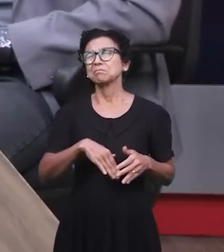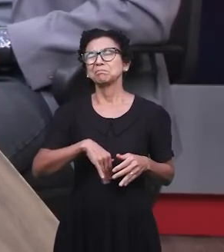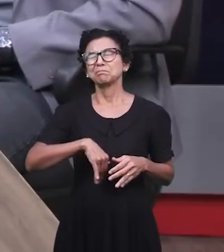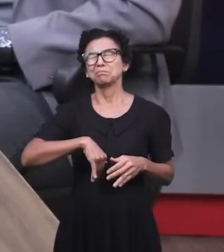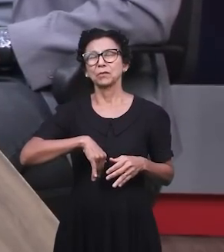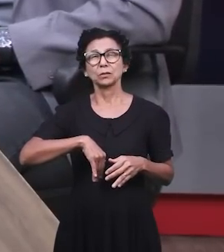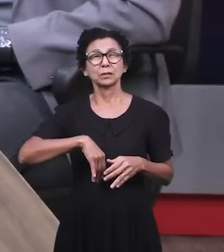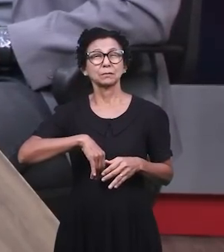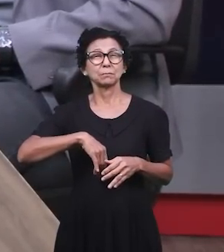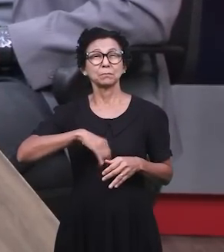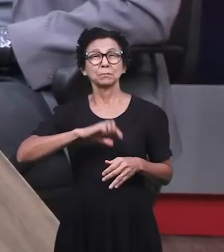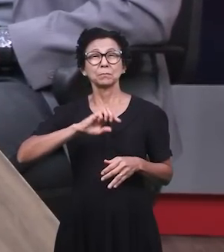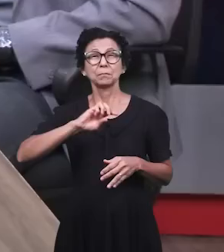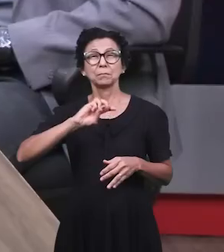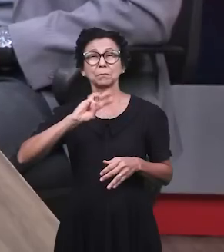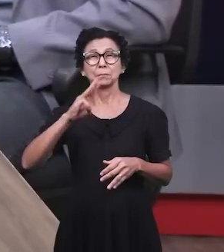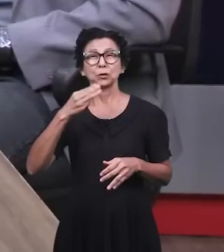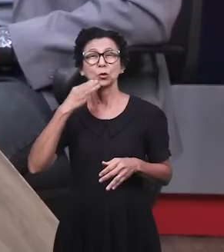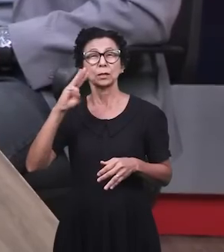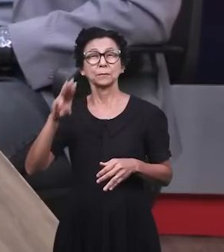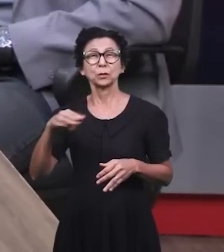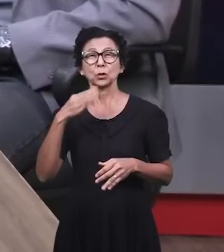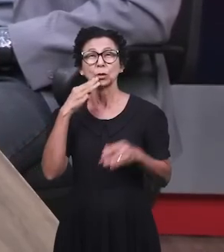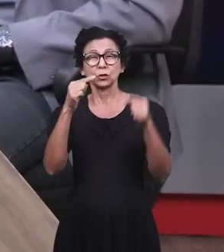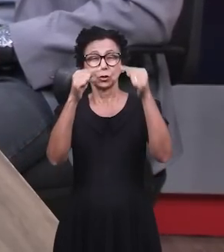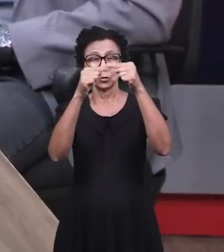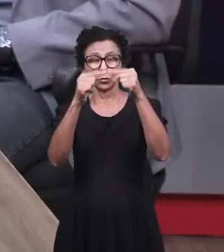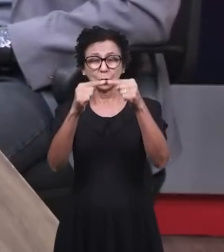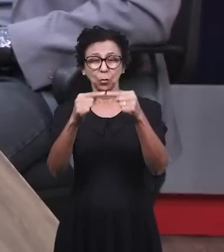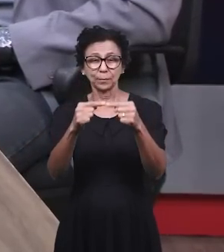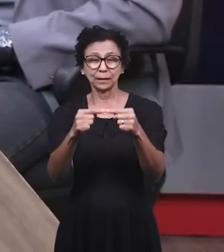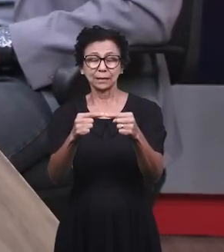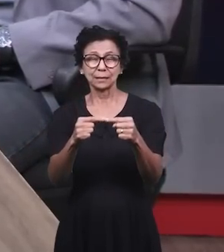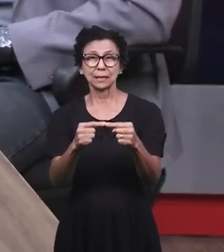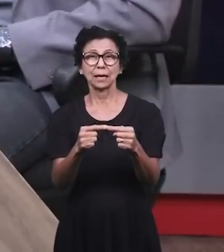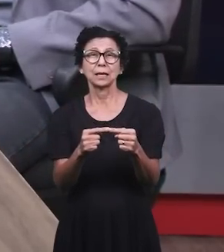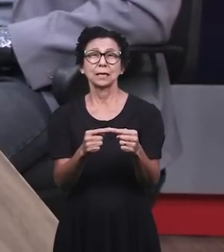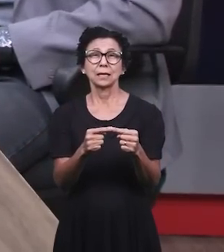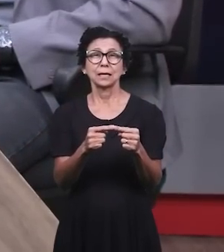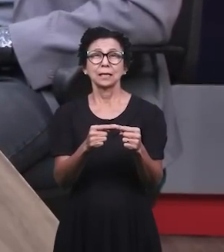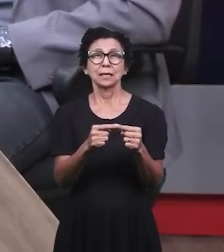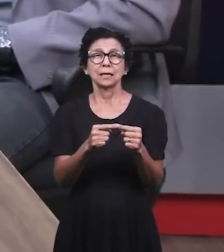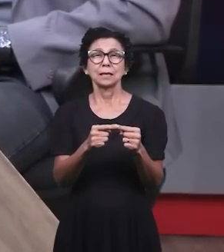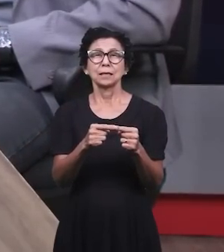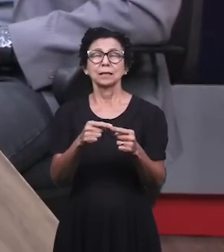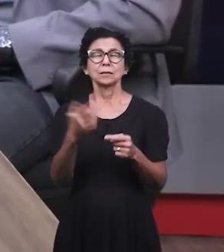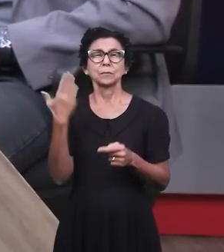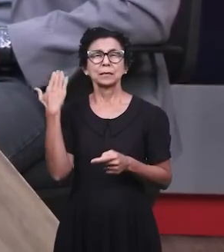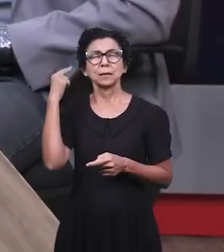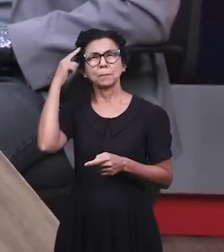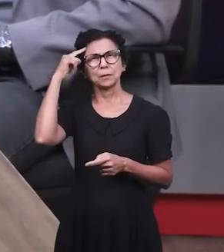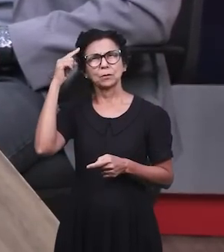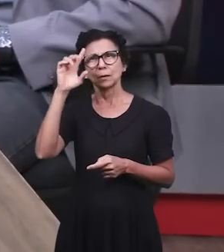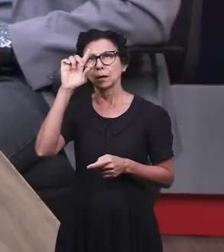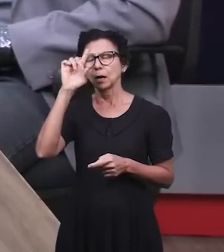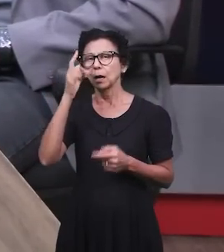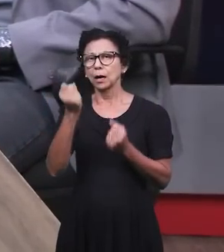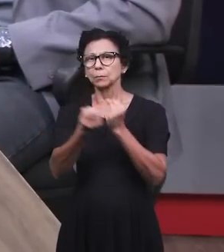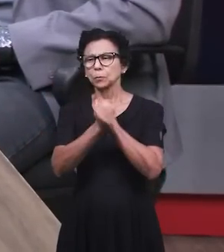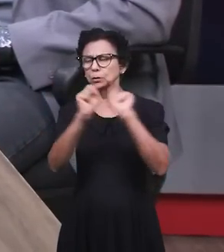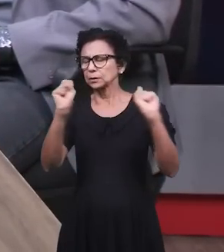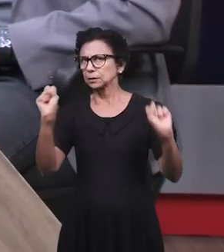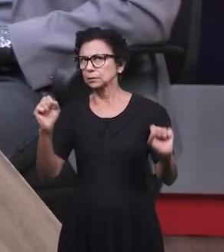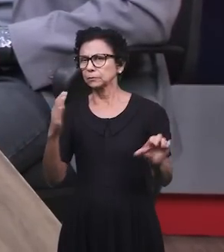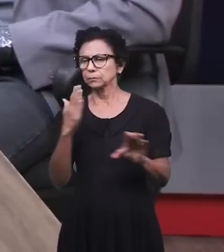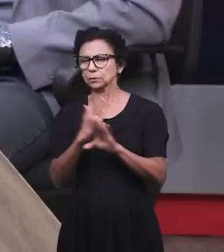trilhões de combinações. Então era algo que na época se pensava até que era impossível de ser decifrado. Mas que depois, né,